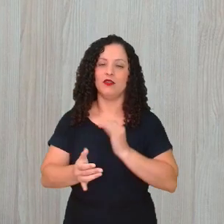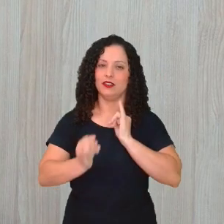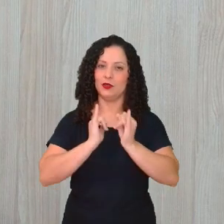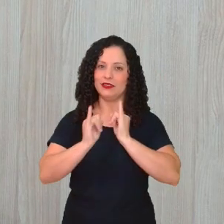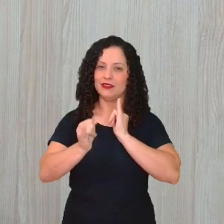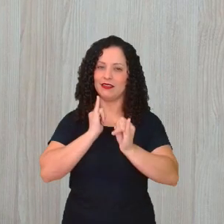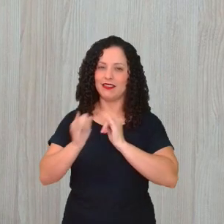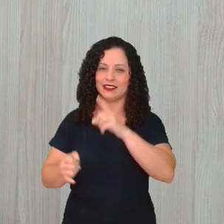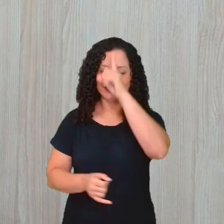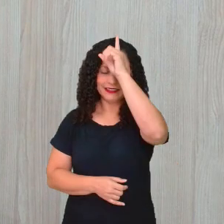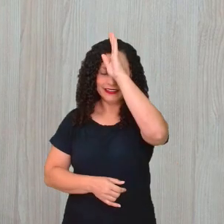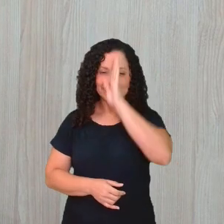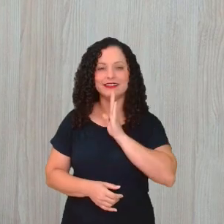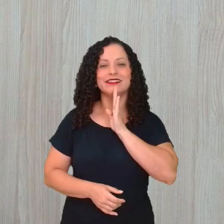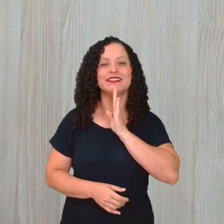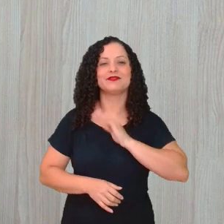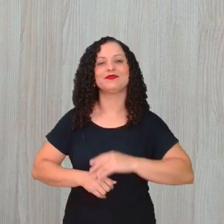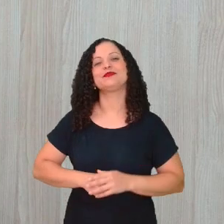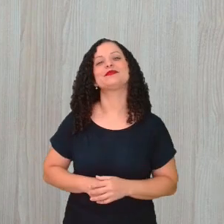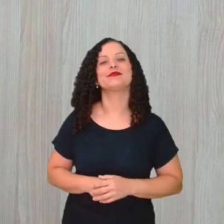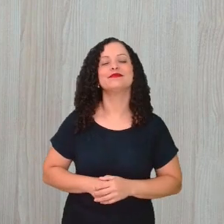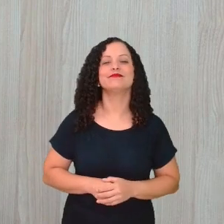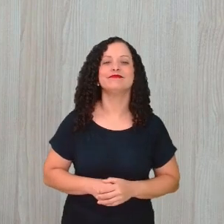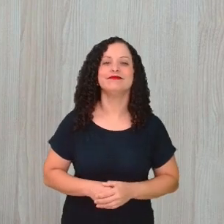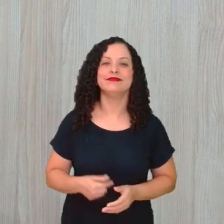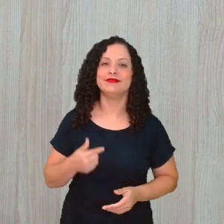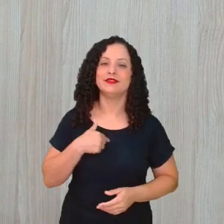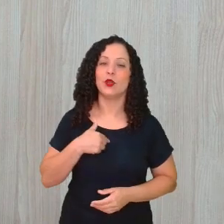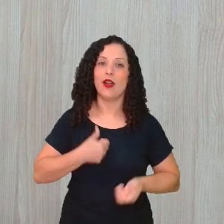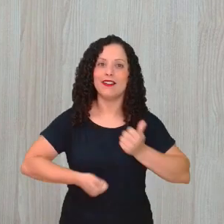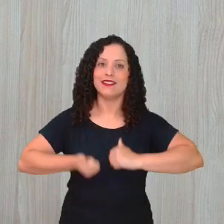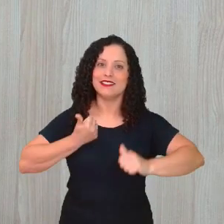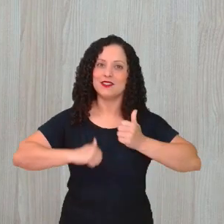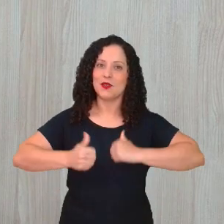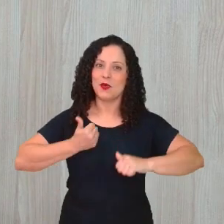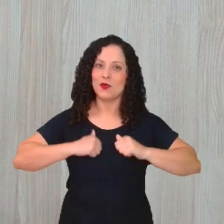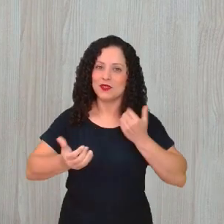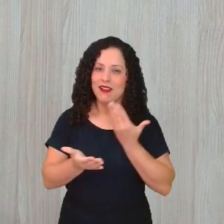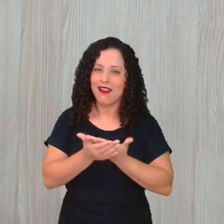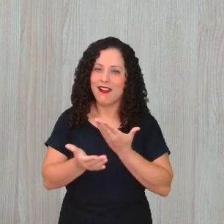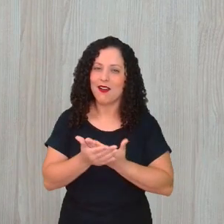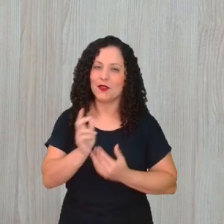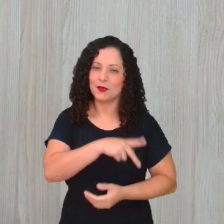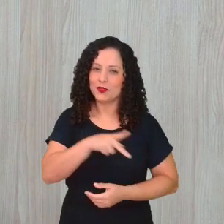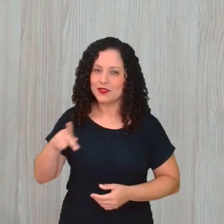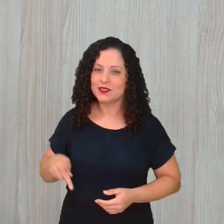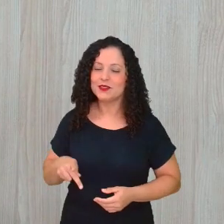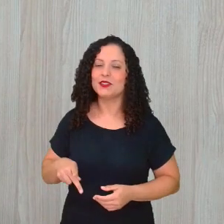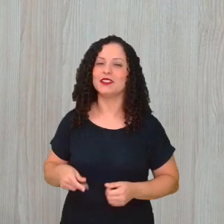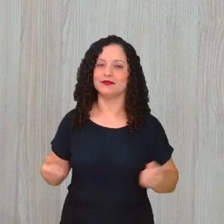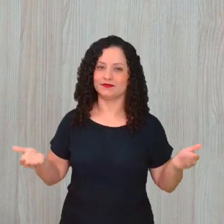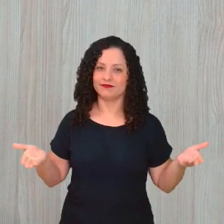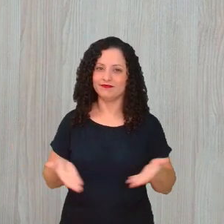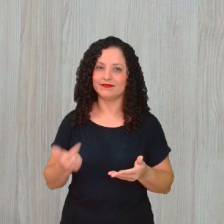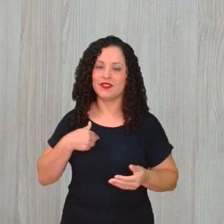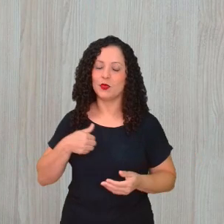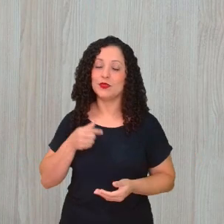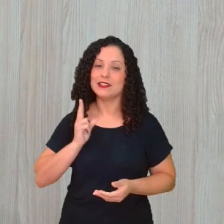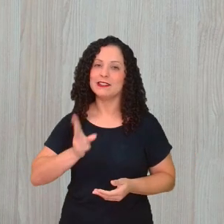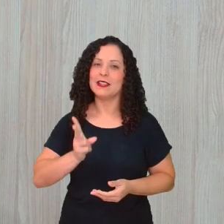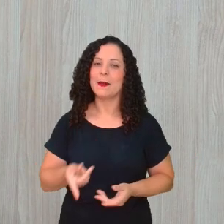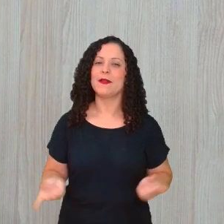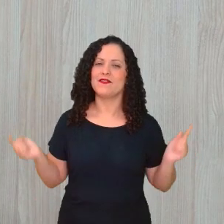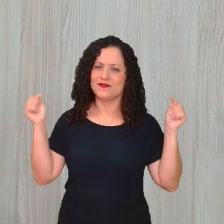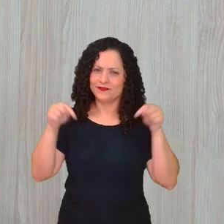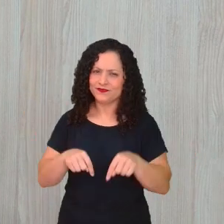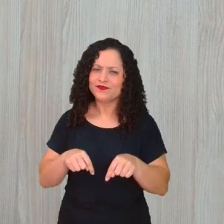internet financiada. Então, eu estou doido aqui para acompanhar a aula da professora Vanessa. Toda vez que eu venho aqui acompanhar a aula da